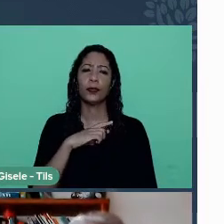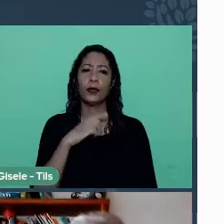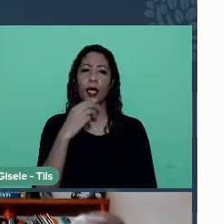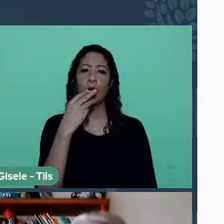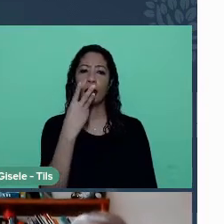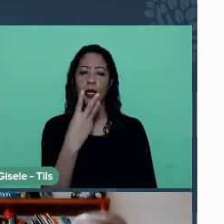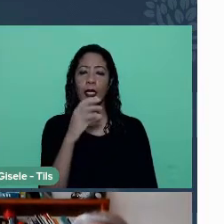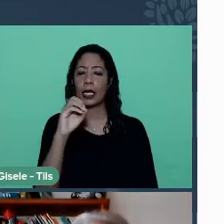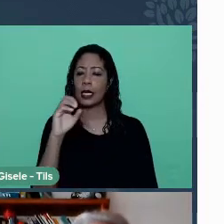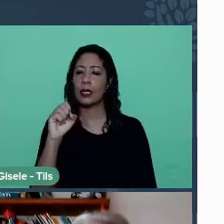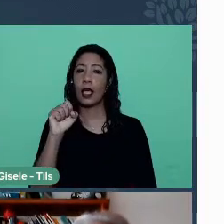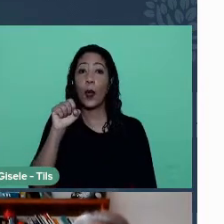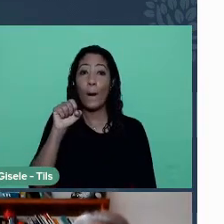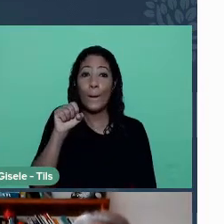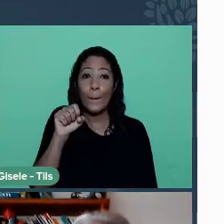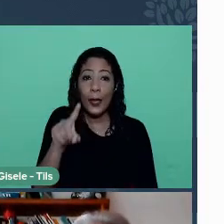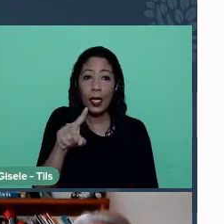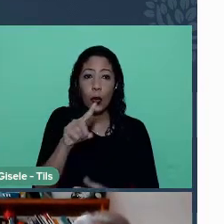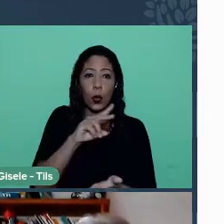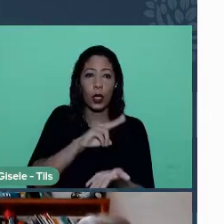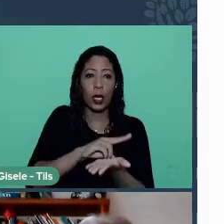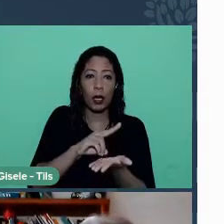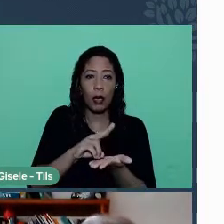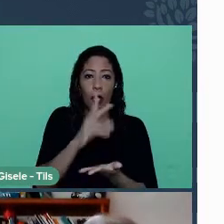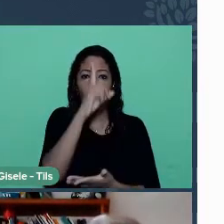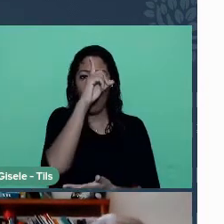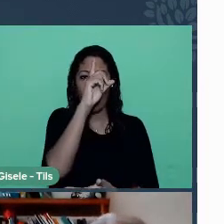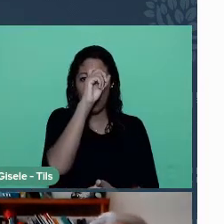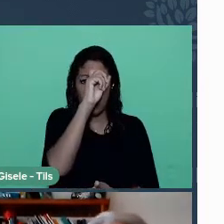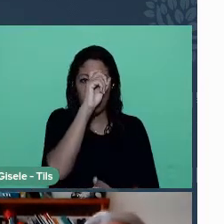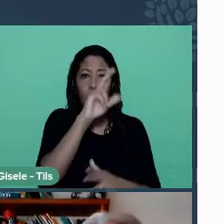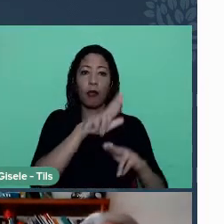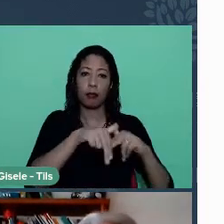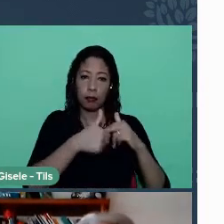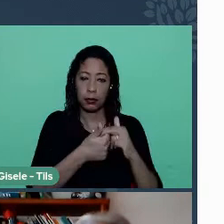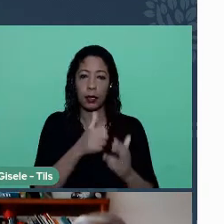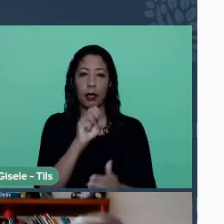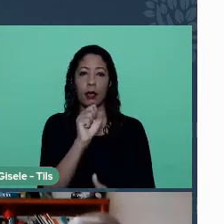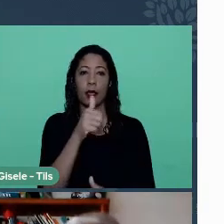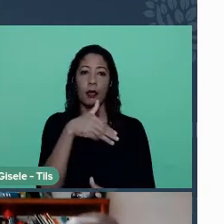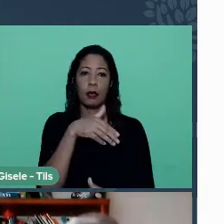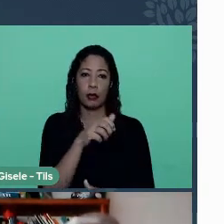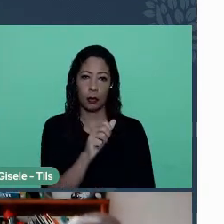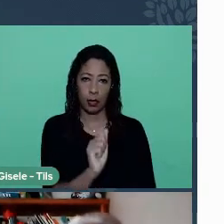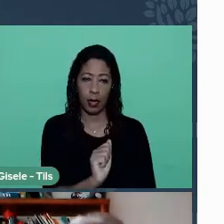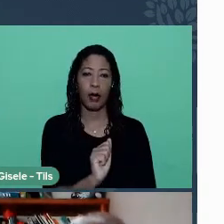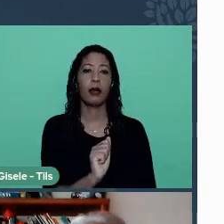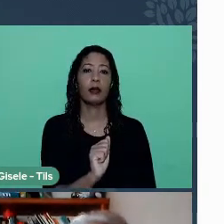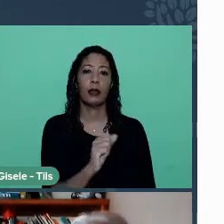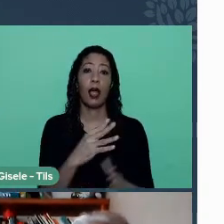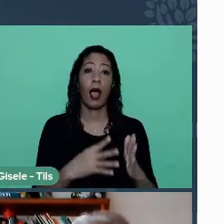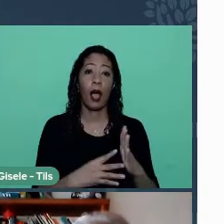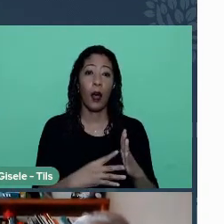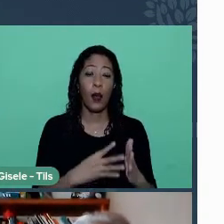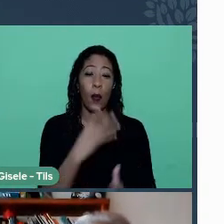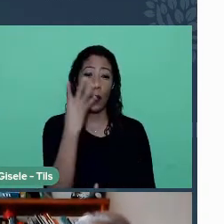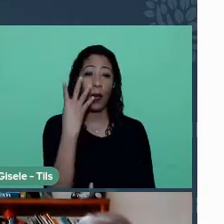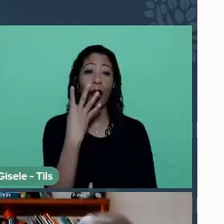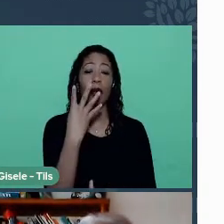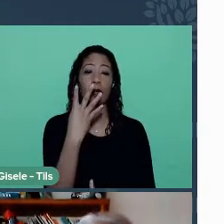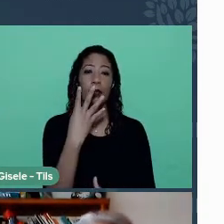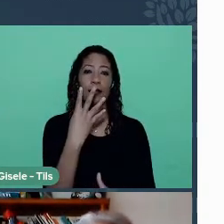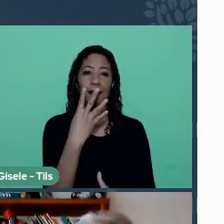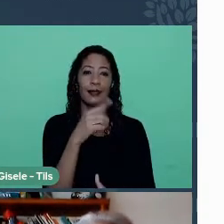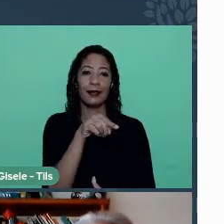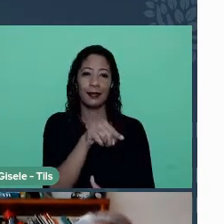mil internações por ano por causa de asma. É a quarta causa de hospitalização no sistema SUS.